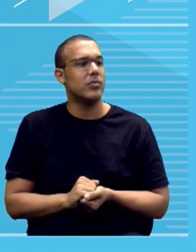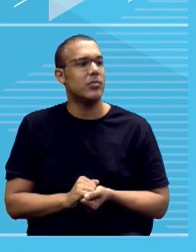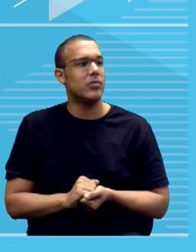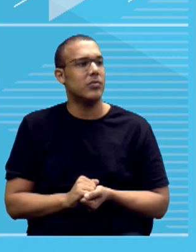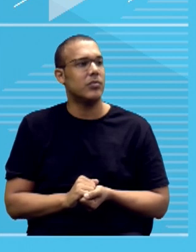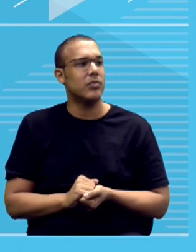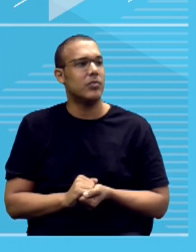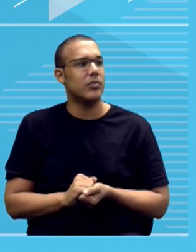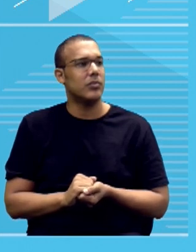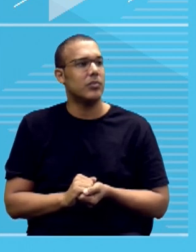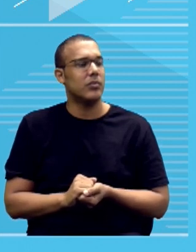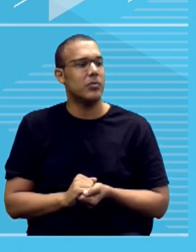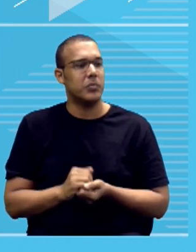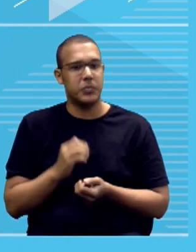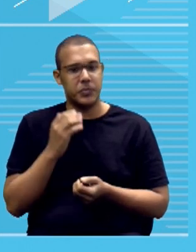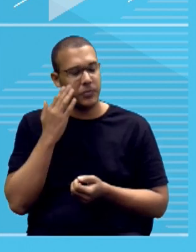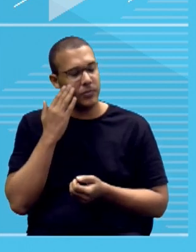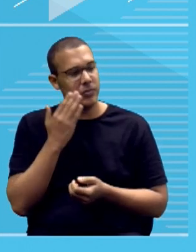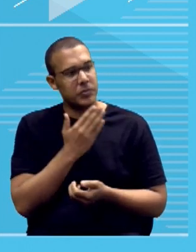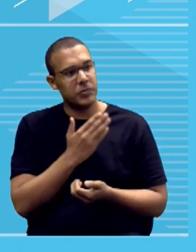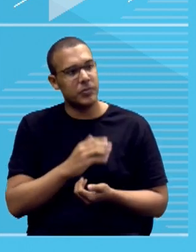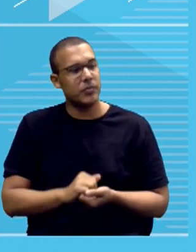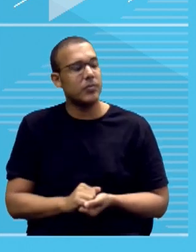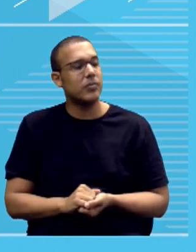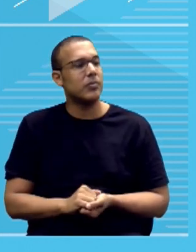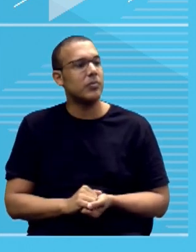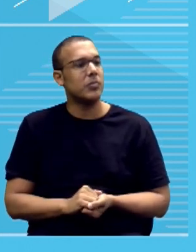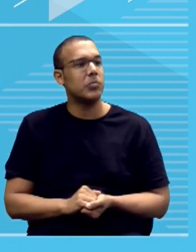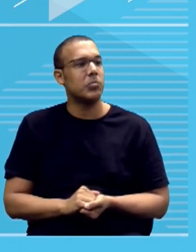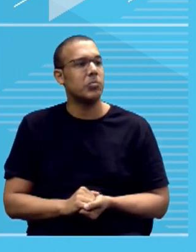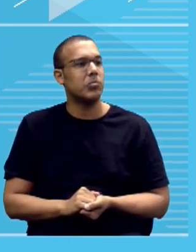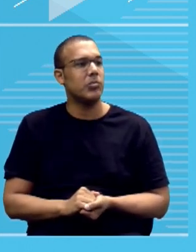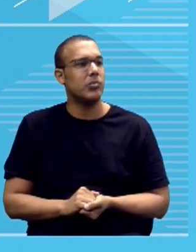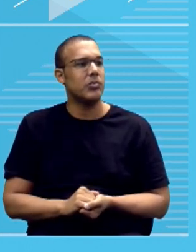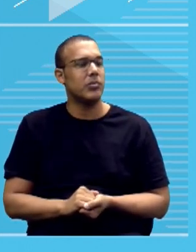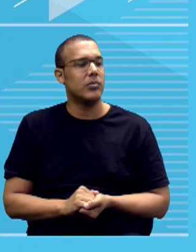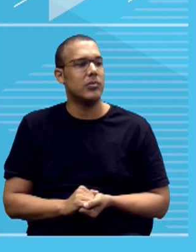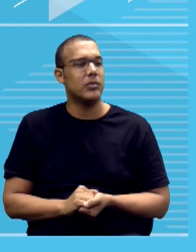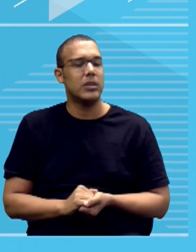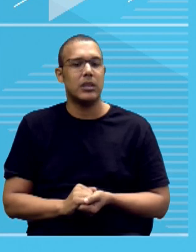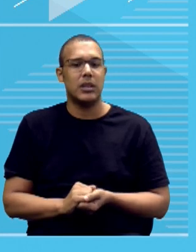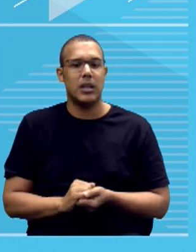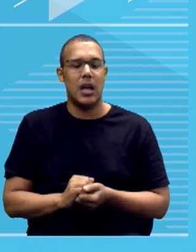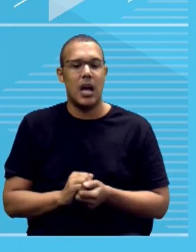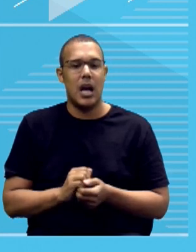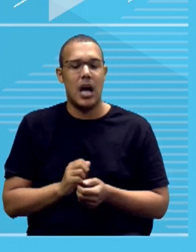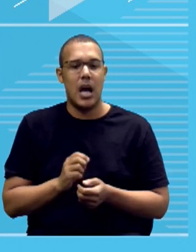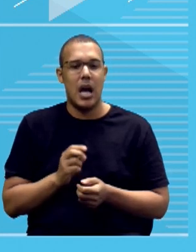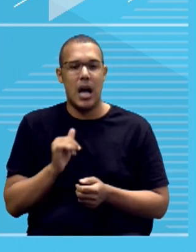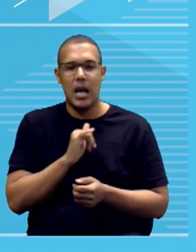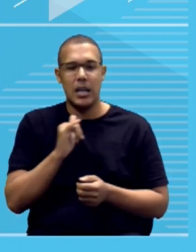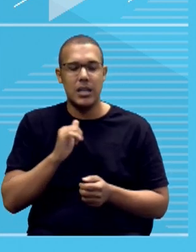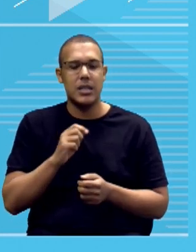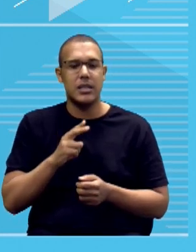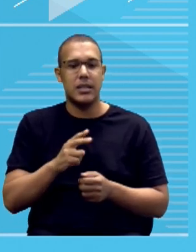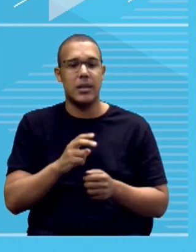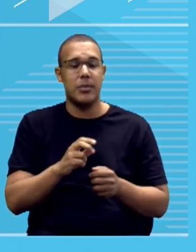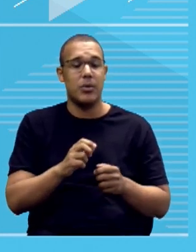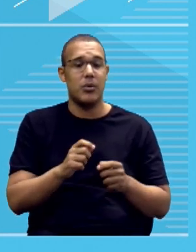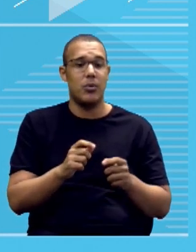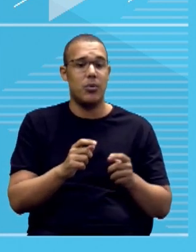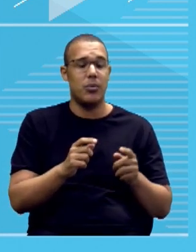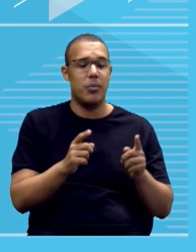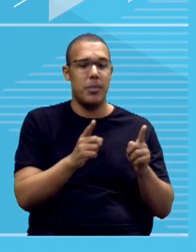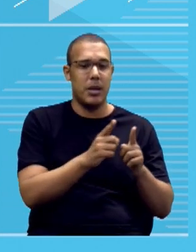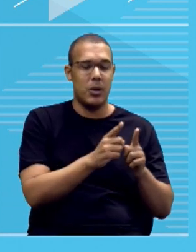Nos geradores, a corrente elétrica sempre deve fluir do menor para o maior potencial elétrico. Percebam